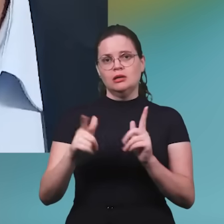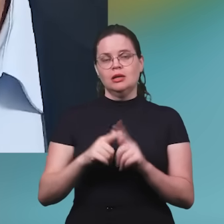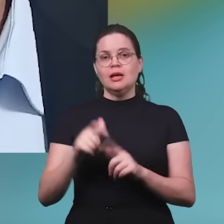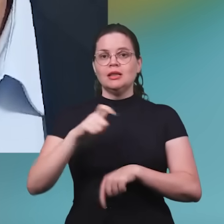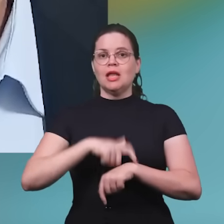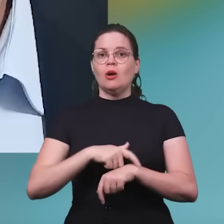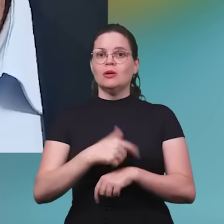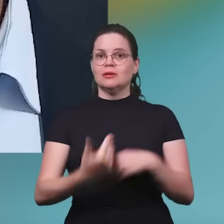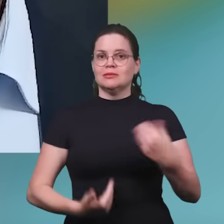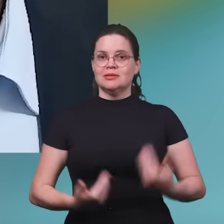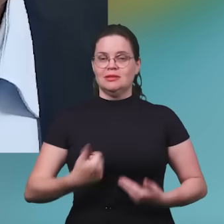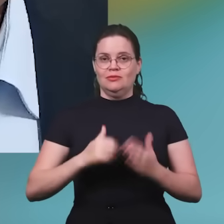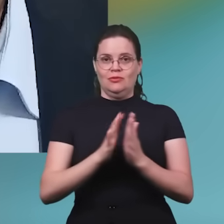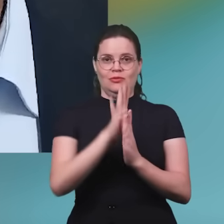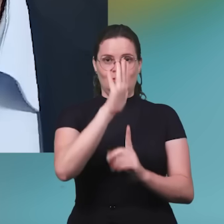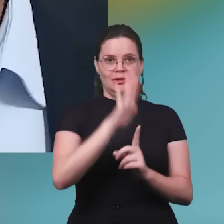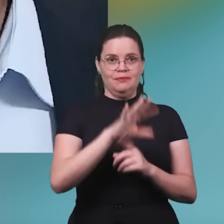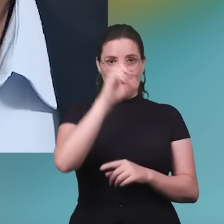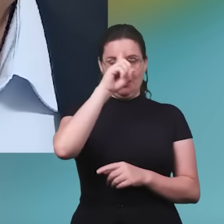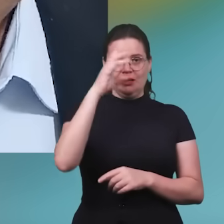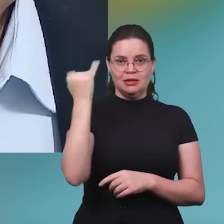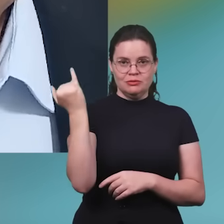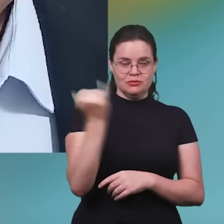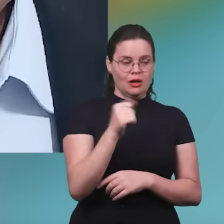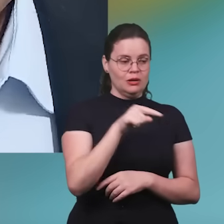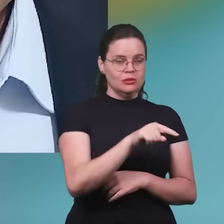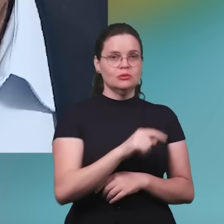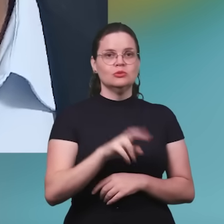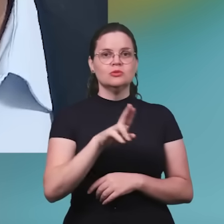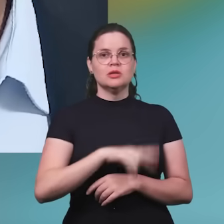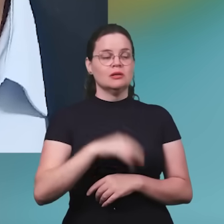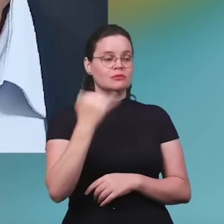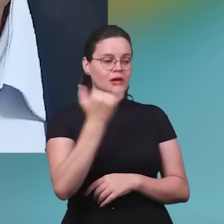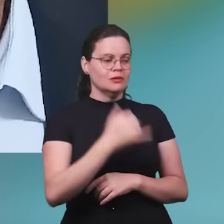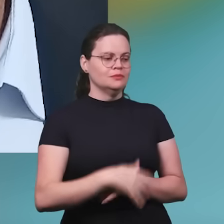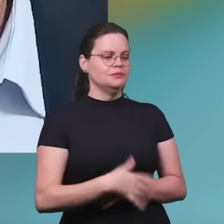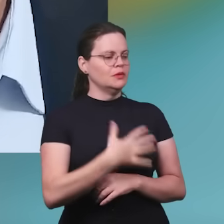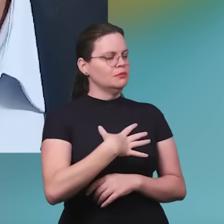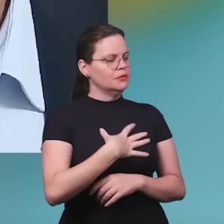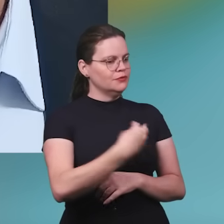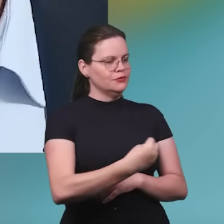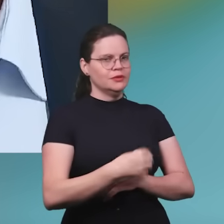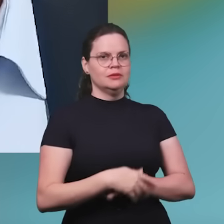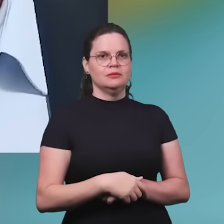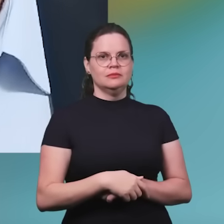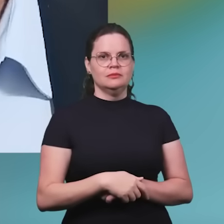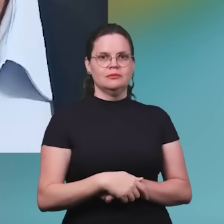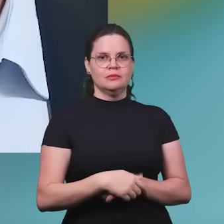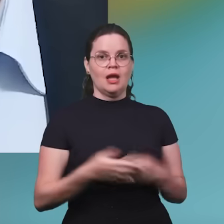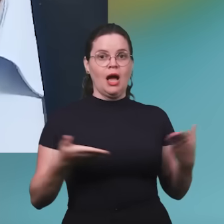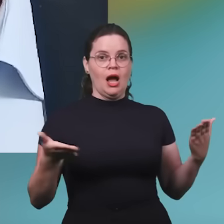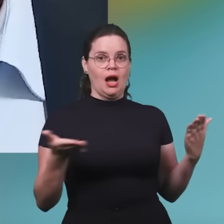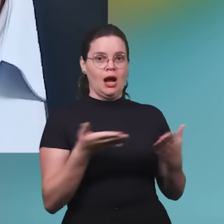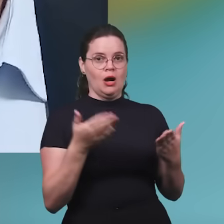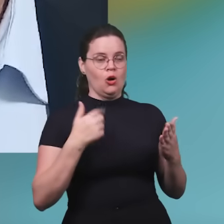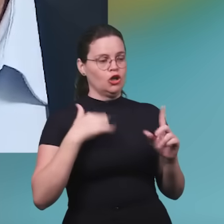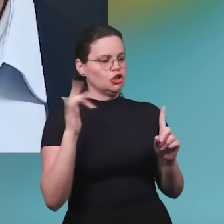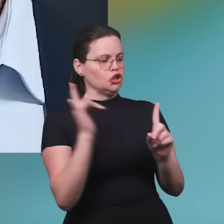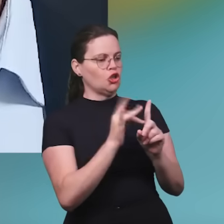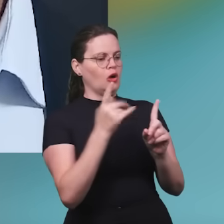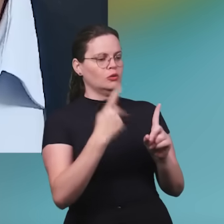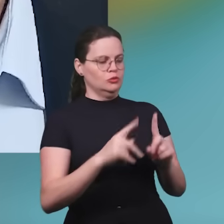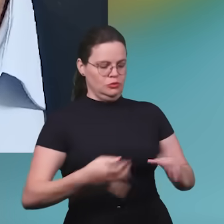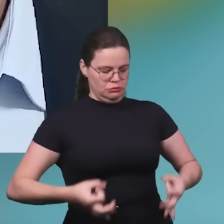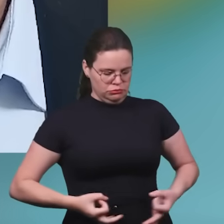foram orar por ela, Deus disse, usando um dos irmãos ali, minha filha, eu toco agora no